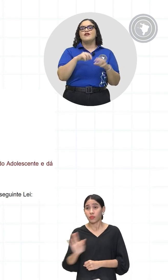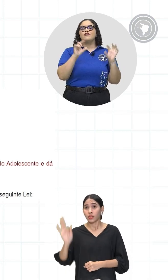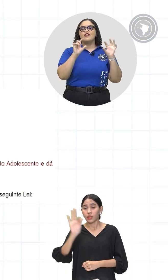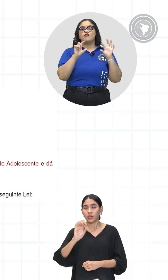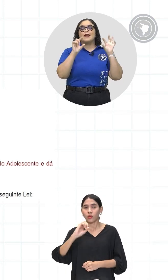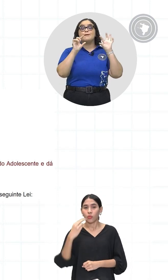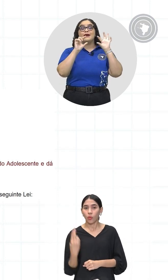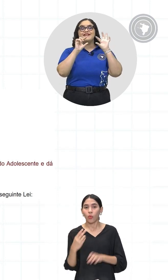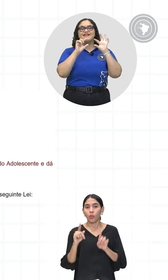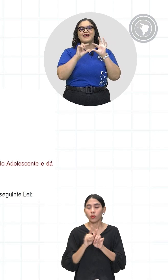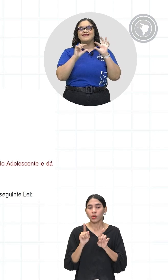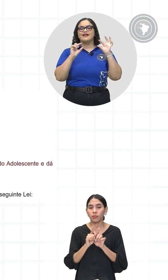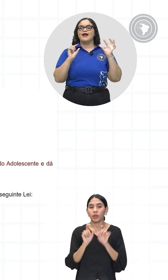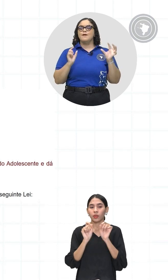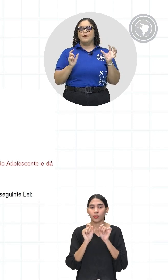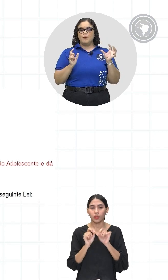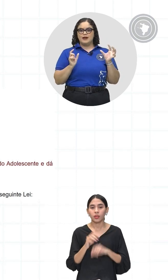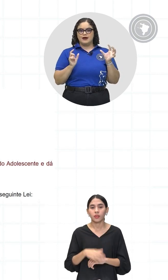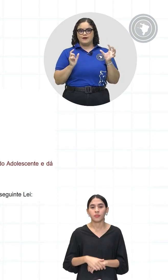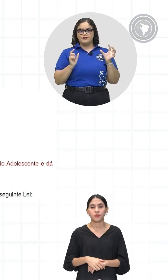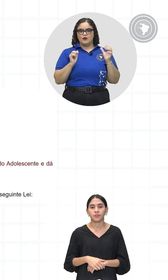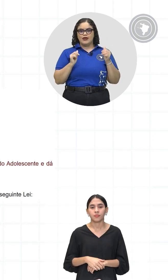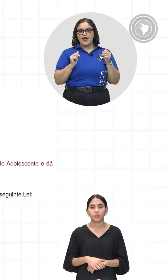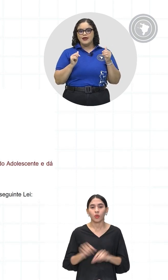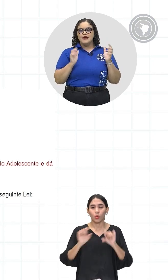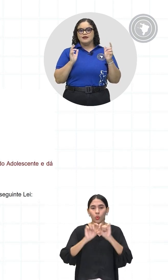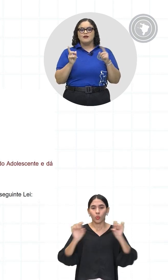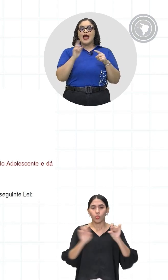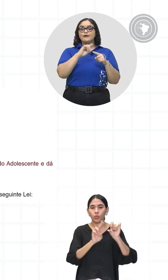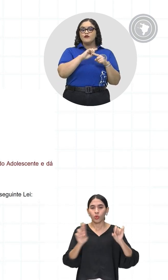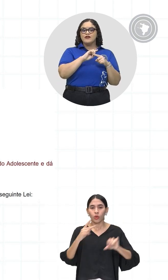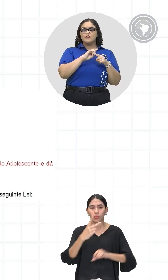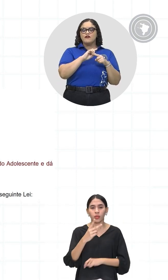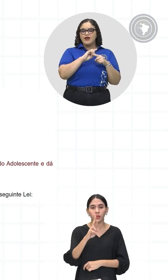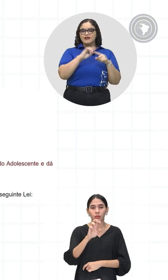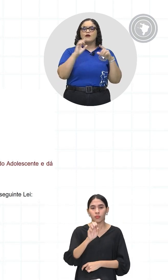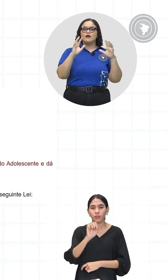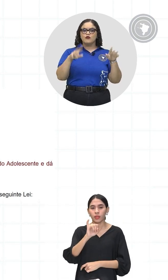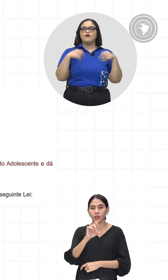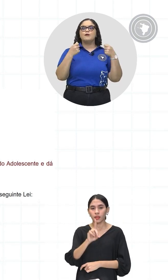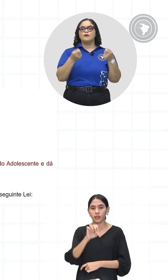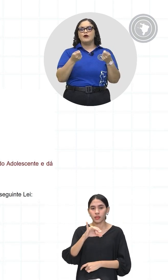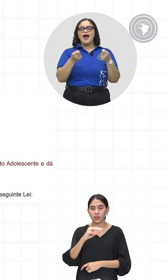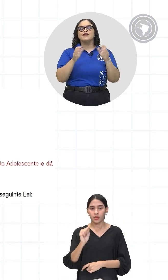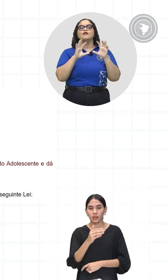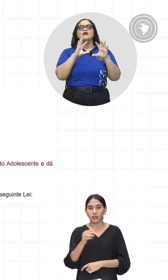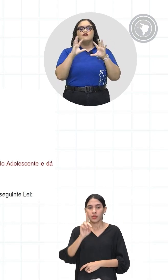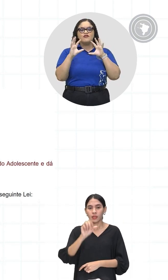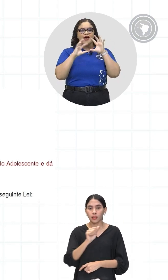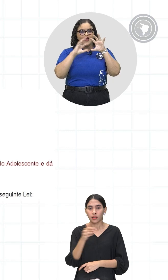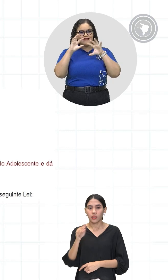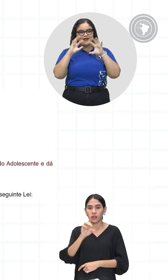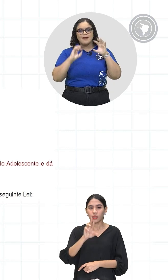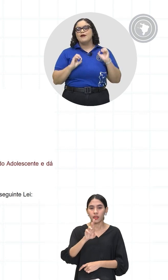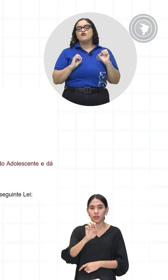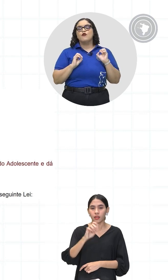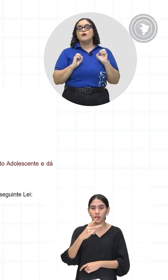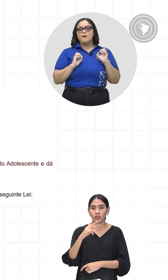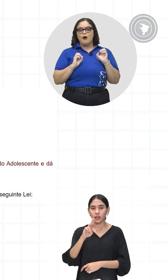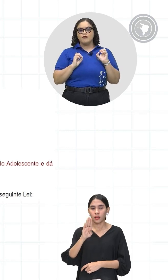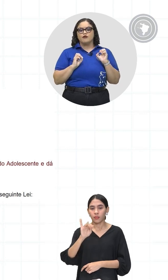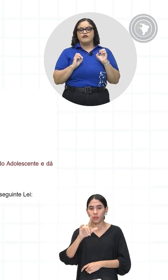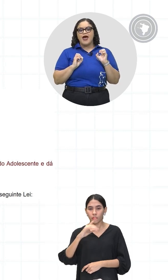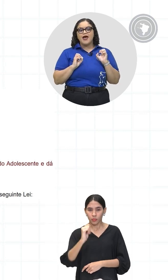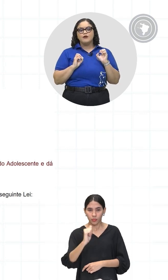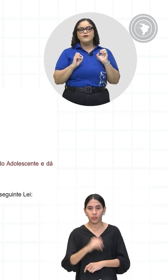identificação da identidade. Está aí, Presidência da República, ok? Então, lá em 1990, quando foi promulgado, já esses elementos